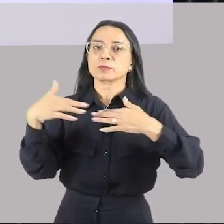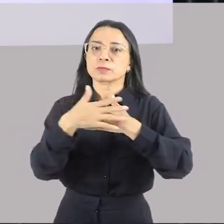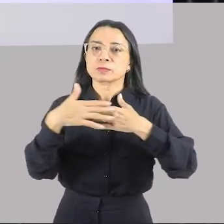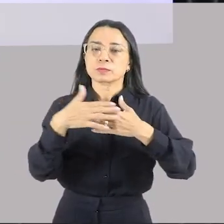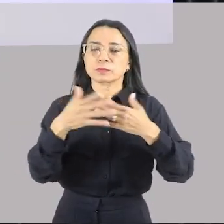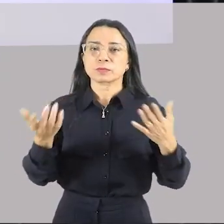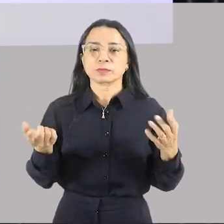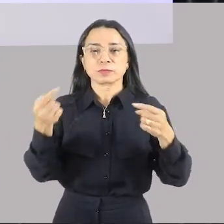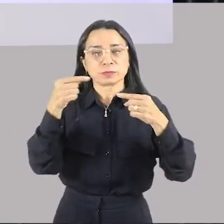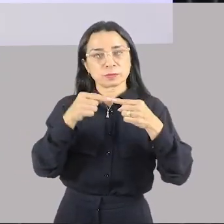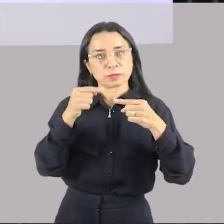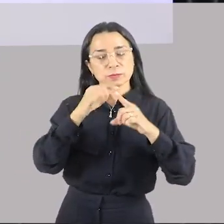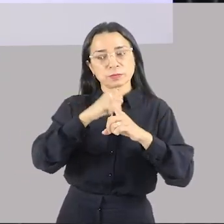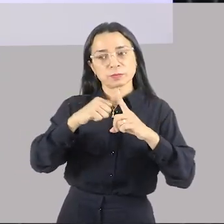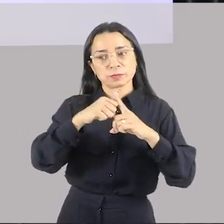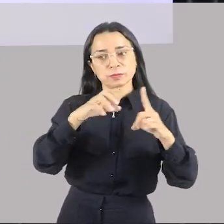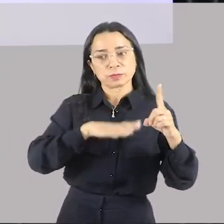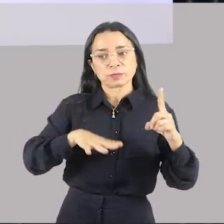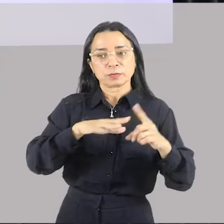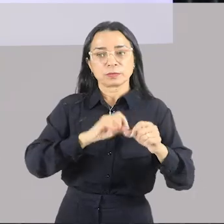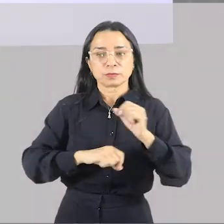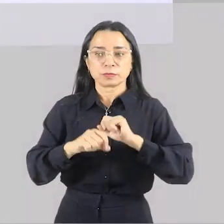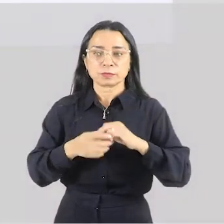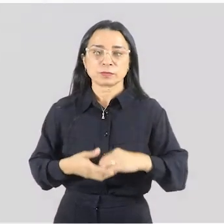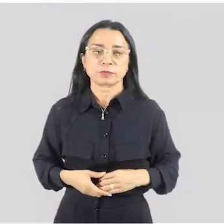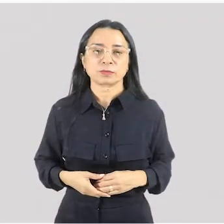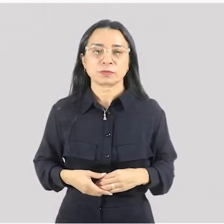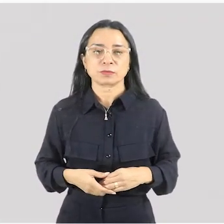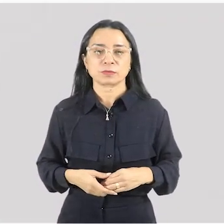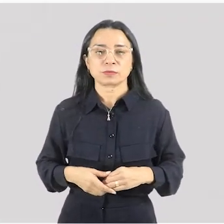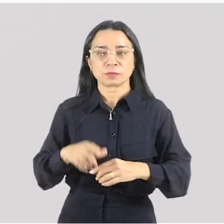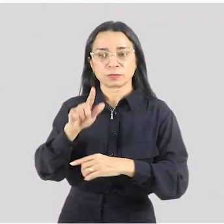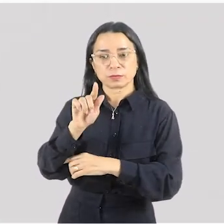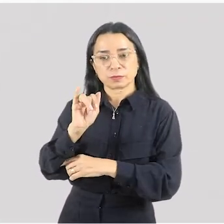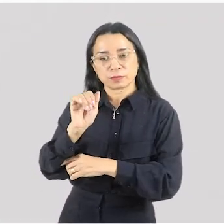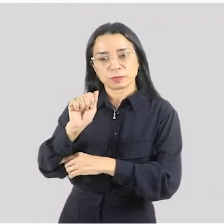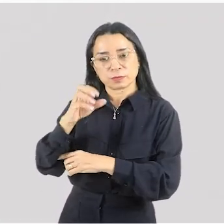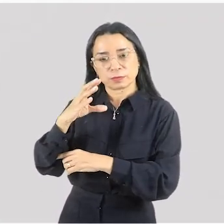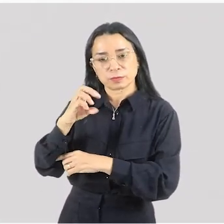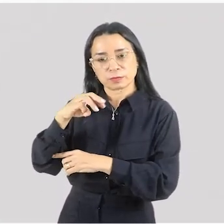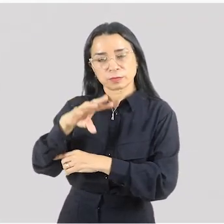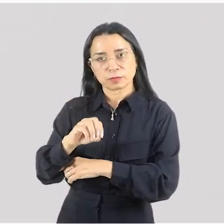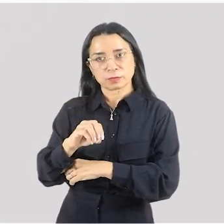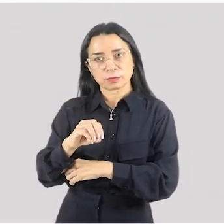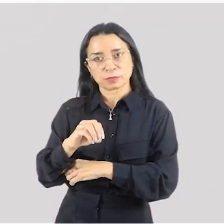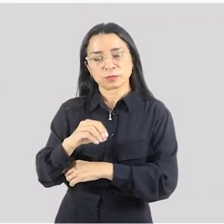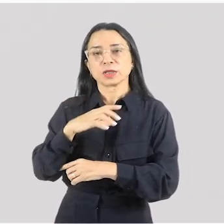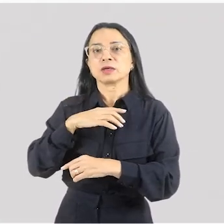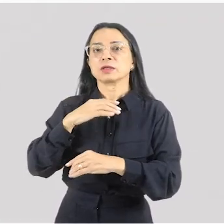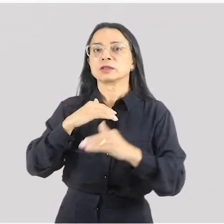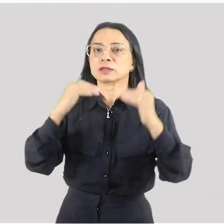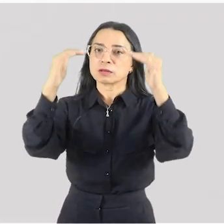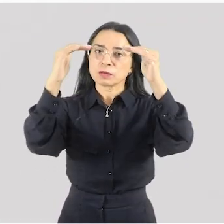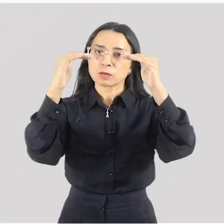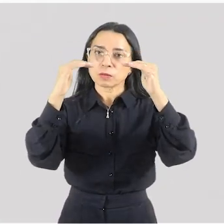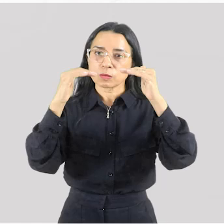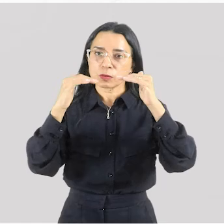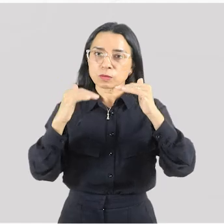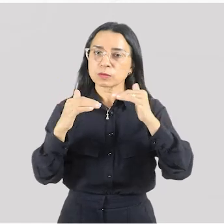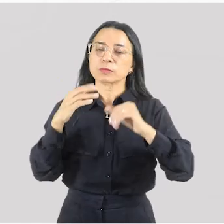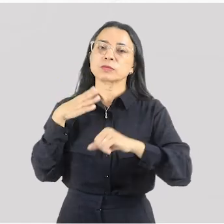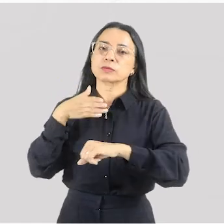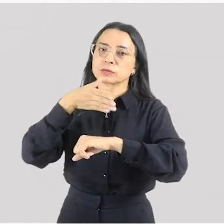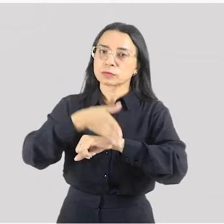segundo a sociologia de Giacomo Sani, que é um pensador italiano, existem níveis diferentes de participação